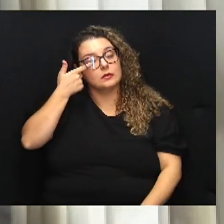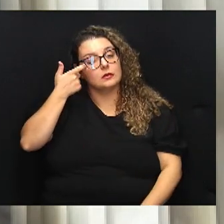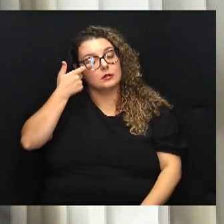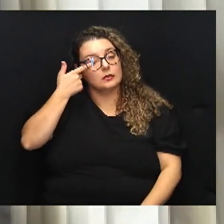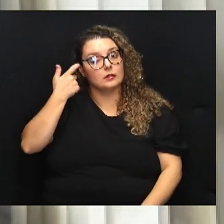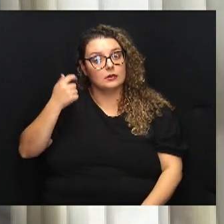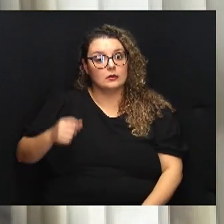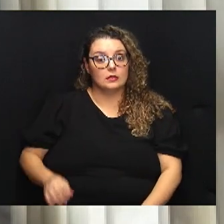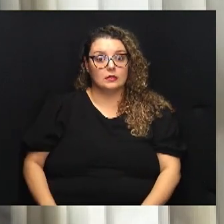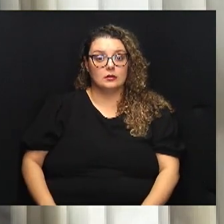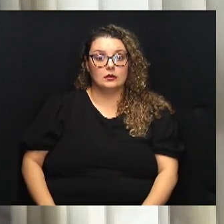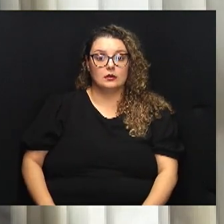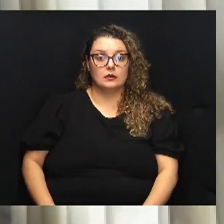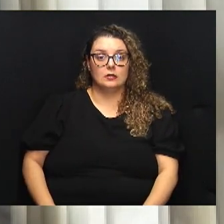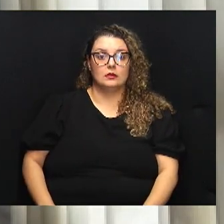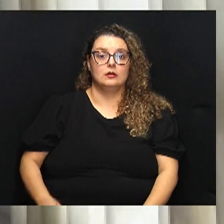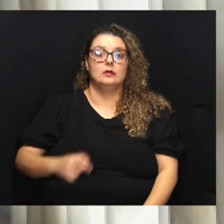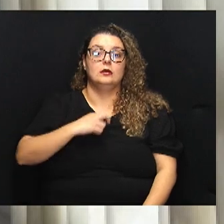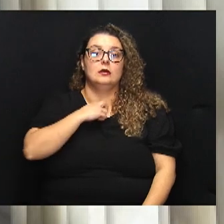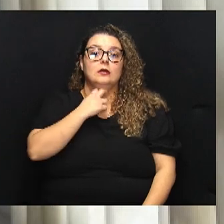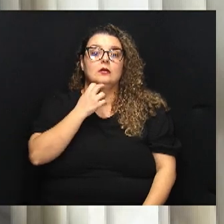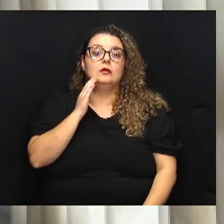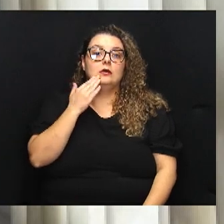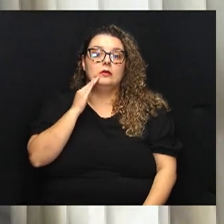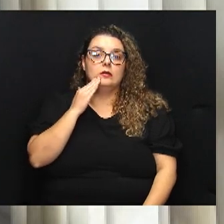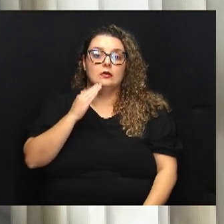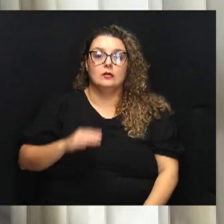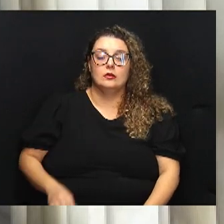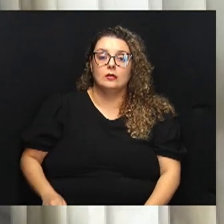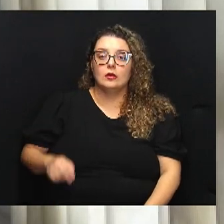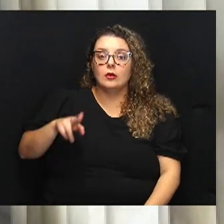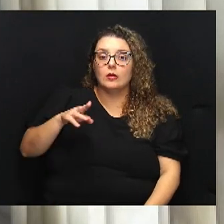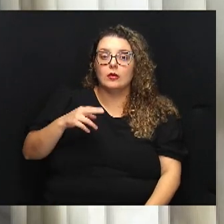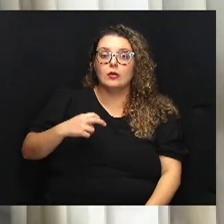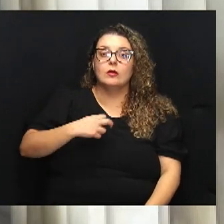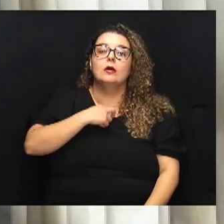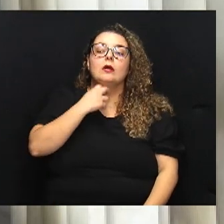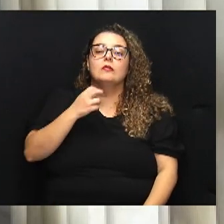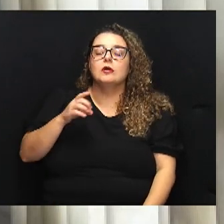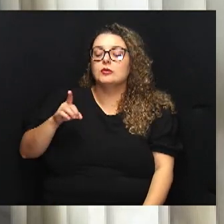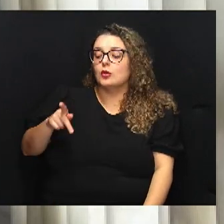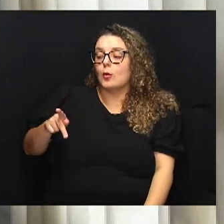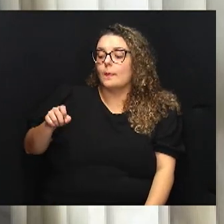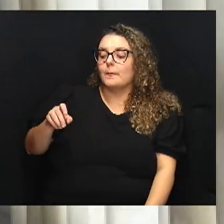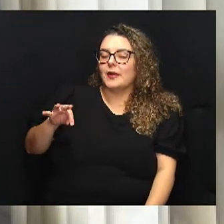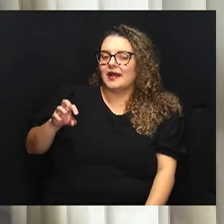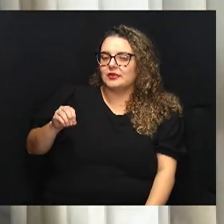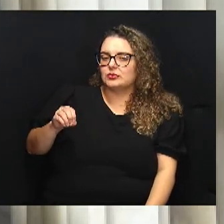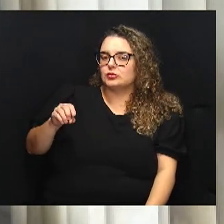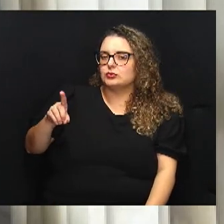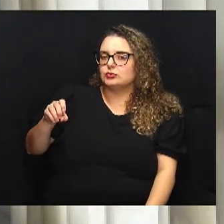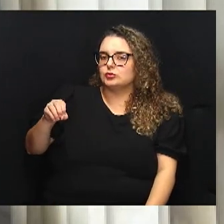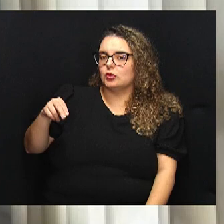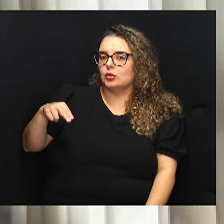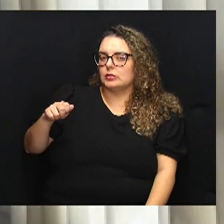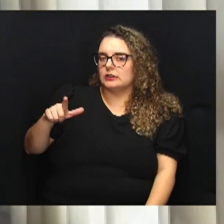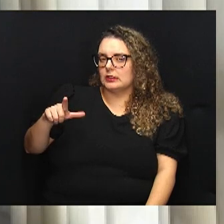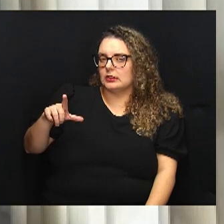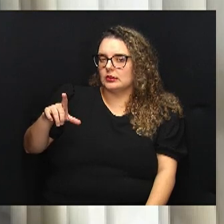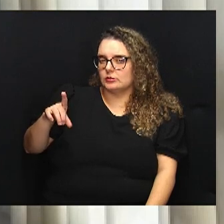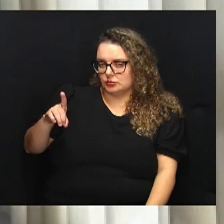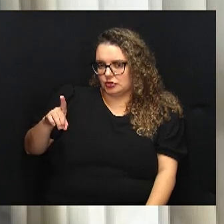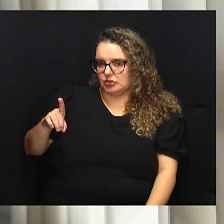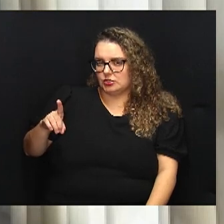com a voz defeituosa ou a voz do Pato Donald, né? Então, na verdade, o bullying